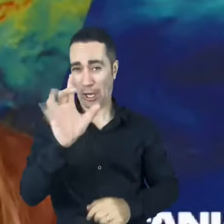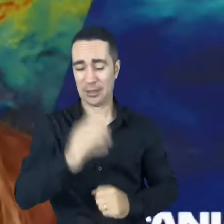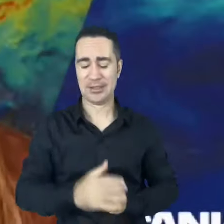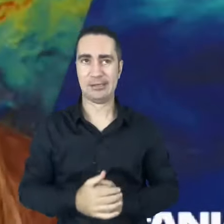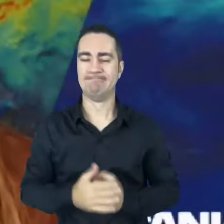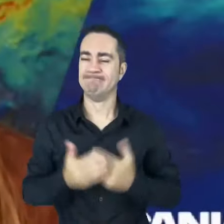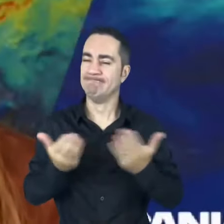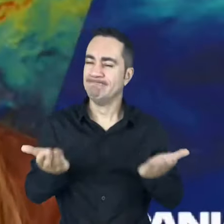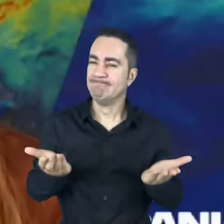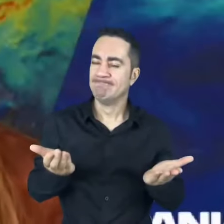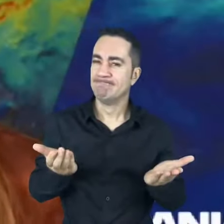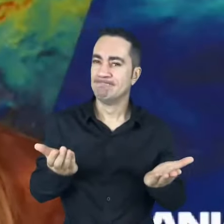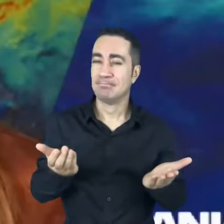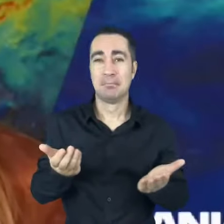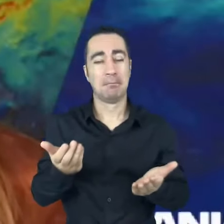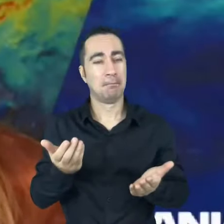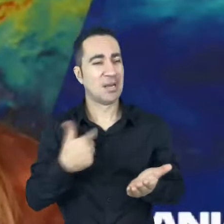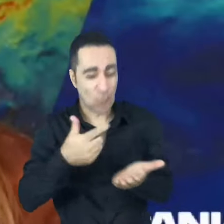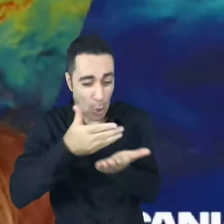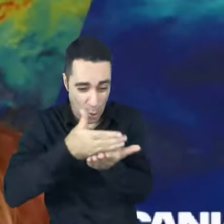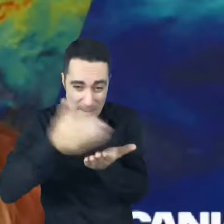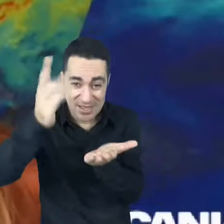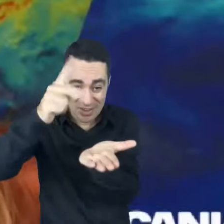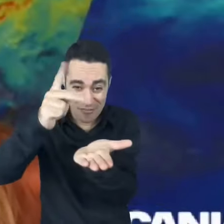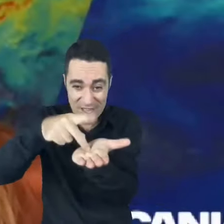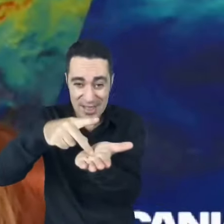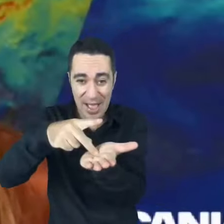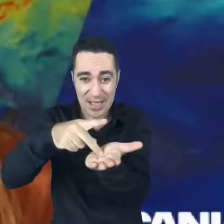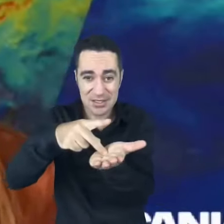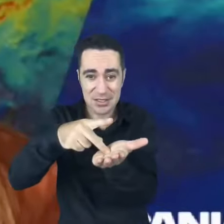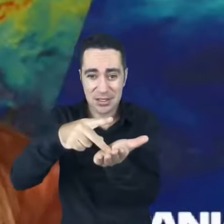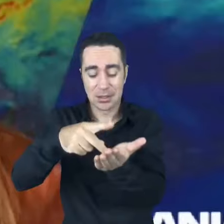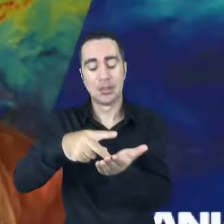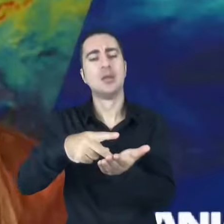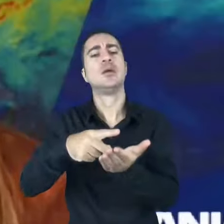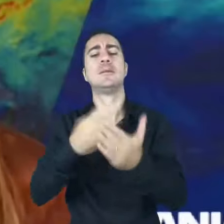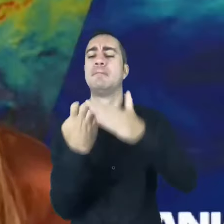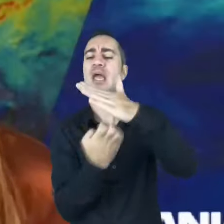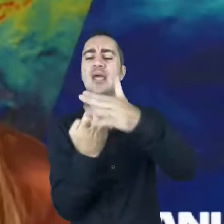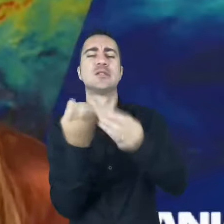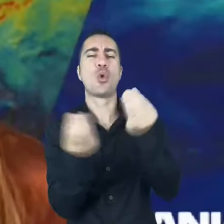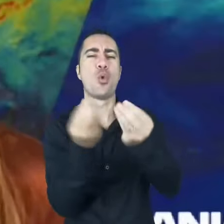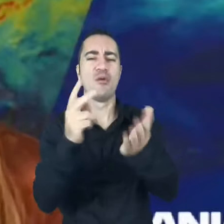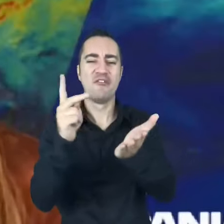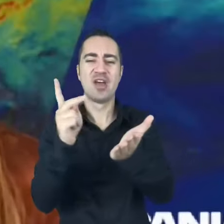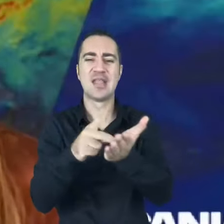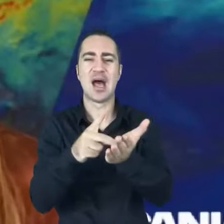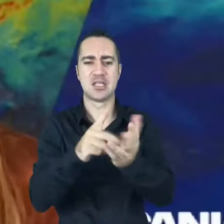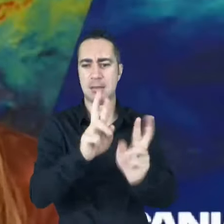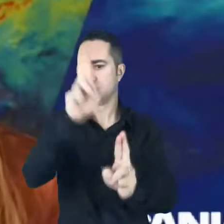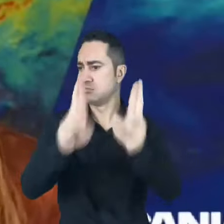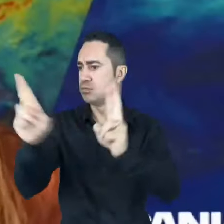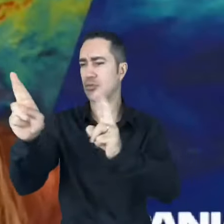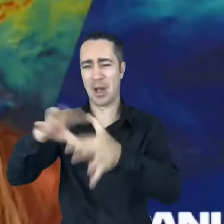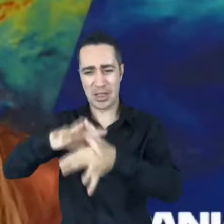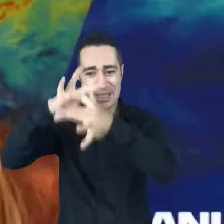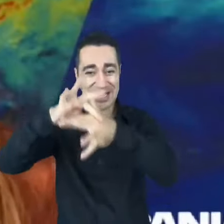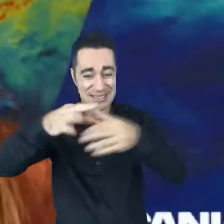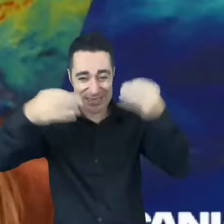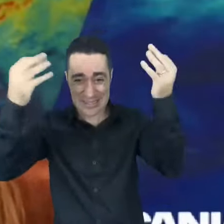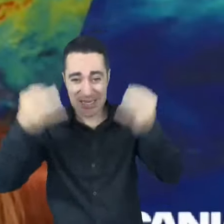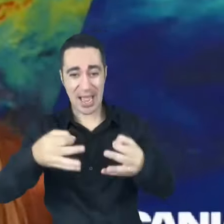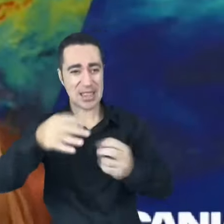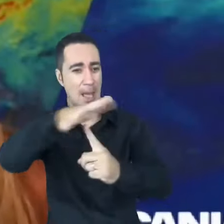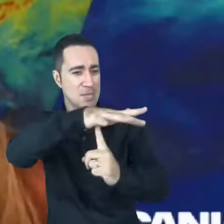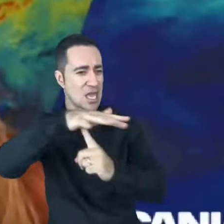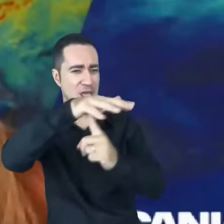não começa a fazer o dever de casa e ter a governança correta para o ambiente, assim como